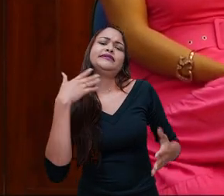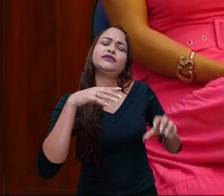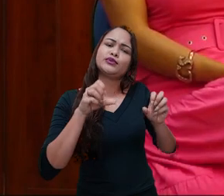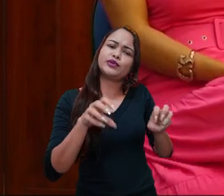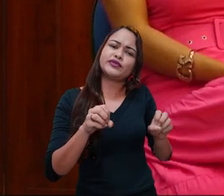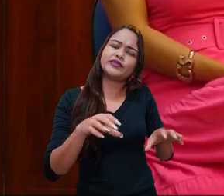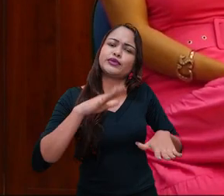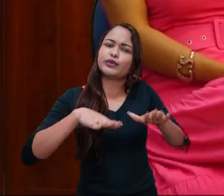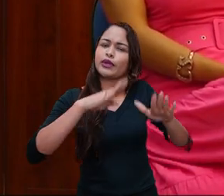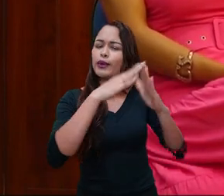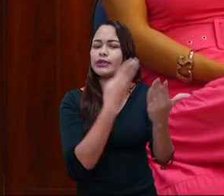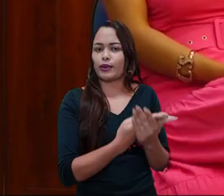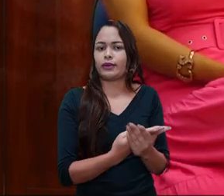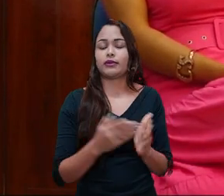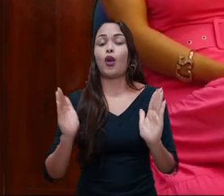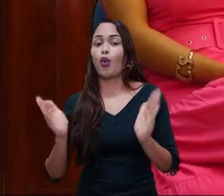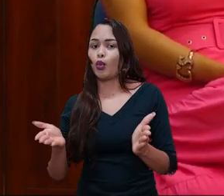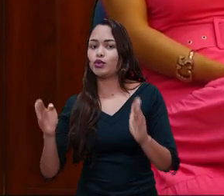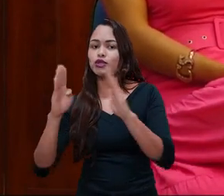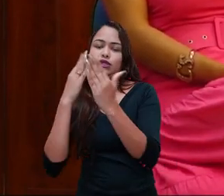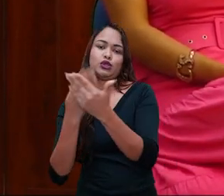atualmente, estou lotada na Escola Santa Inês.